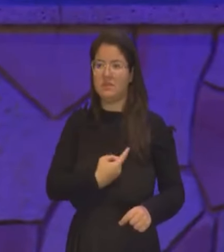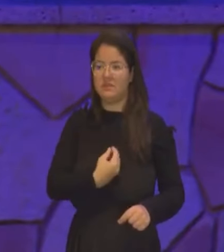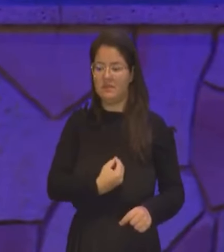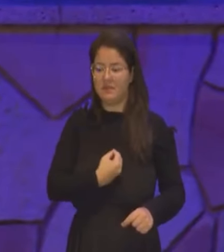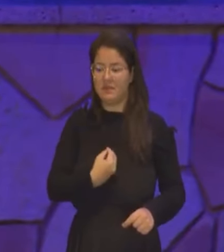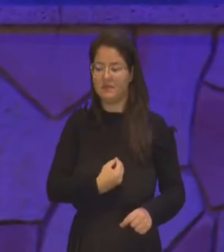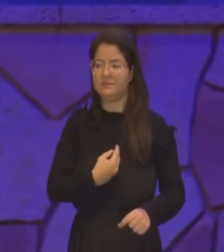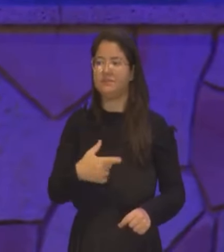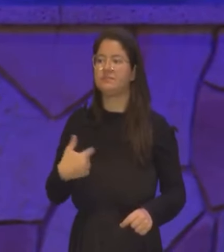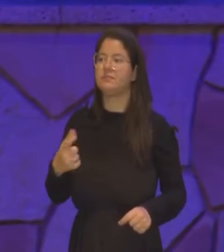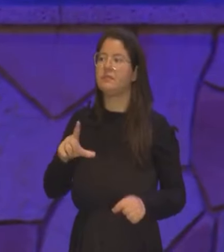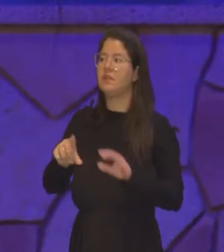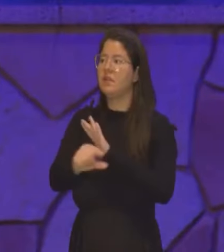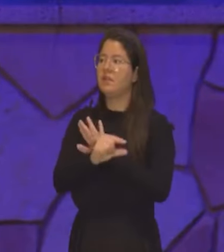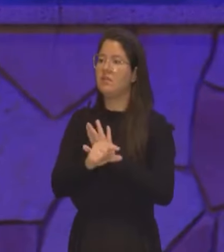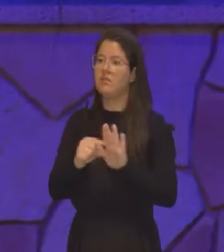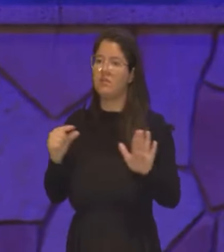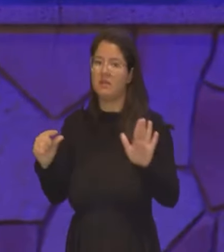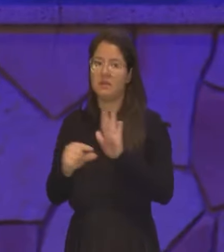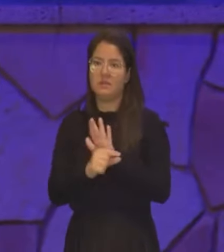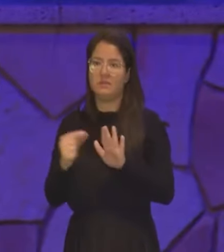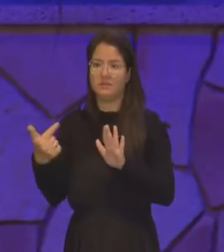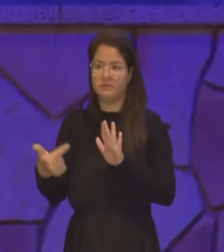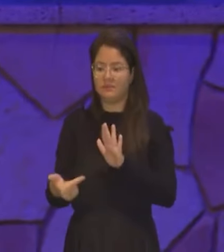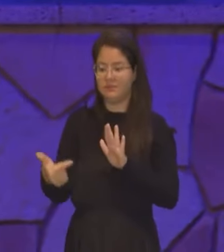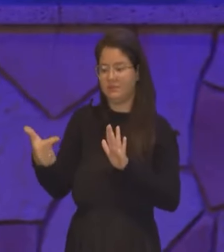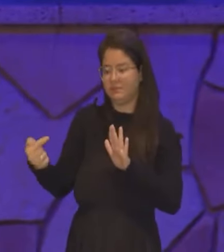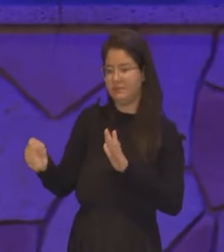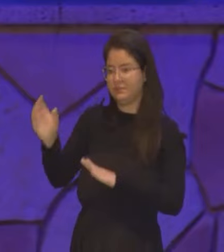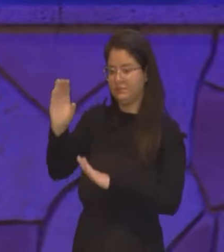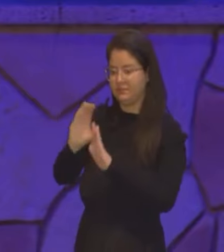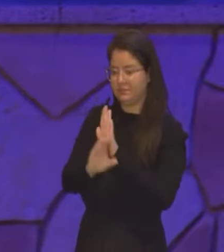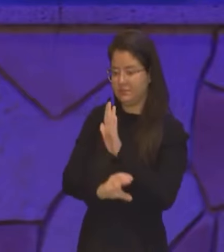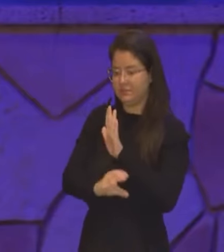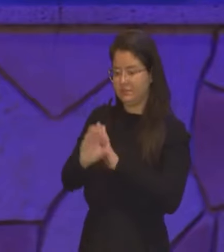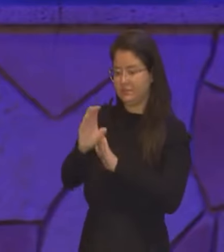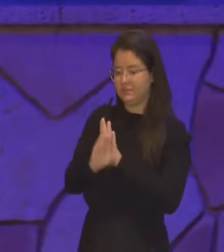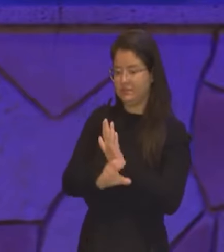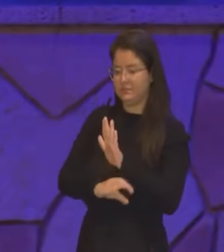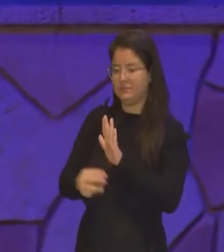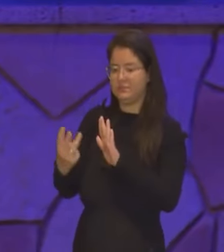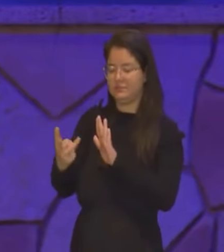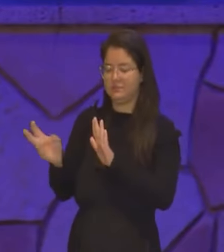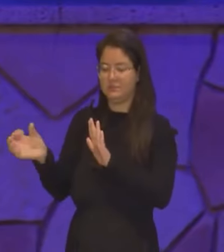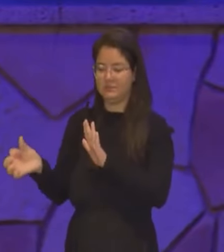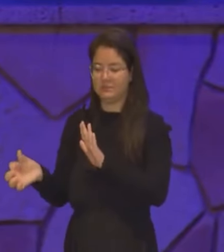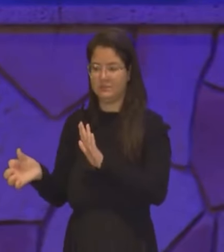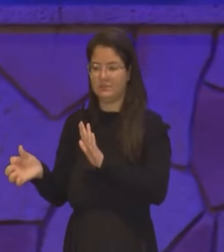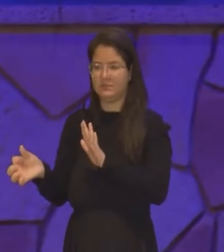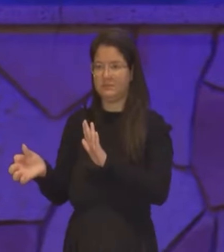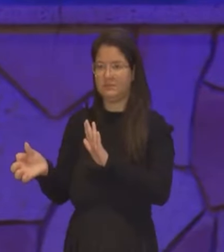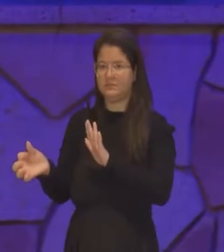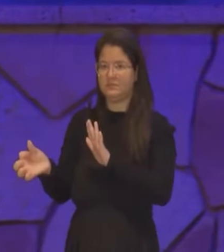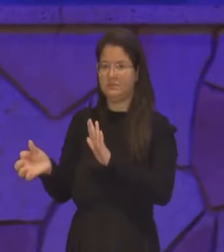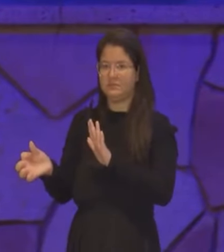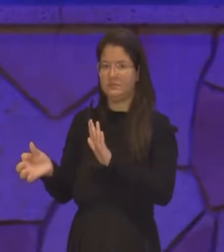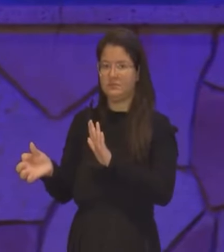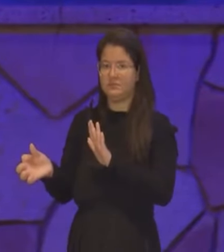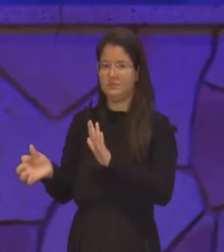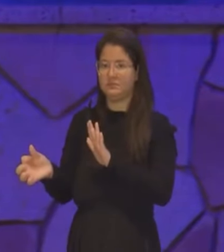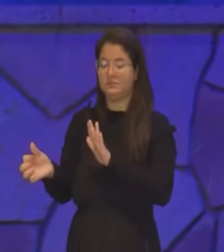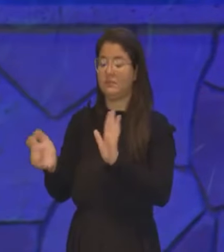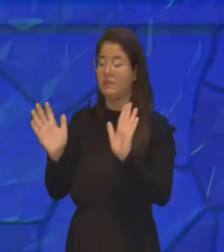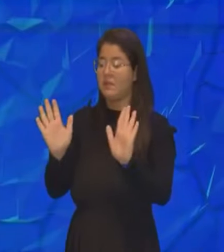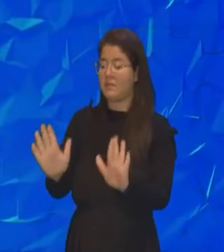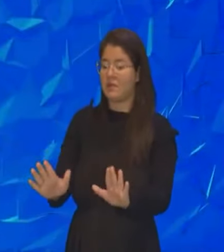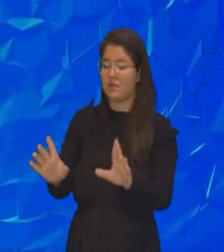E nós vemos aí o verso 27 do capítulo 36.